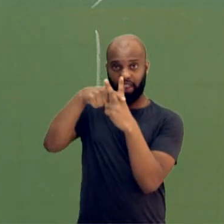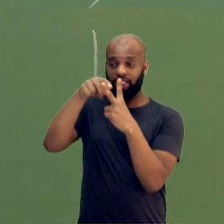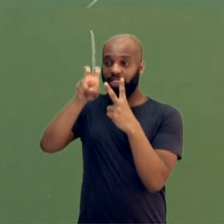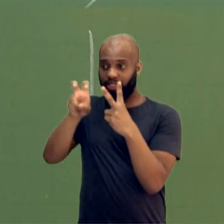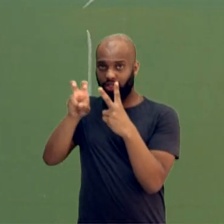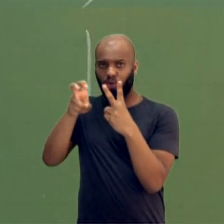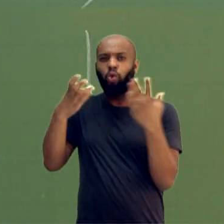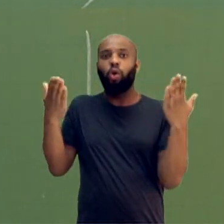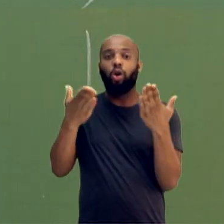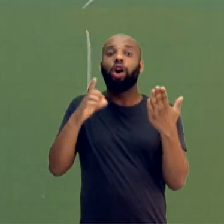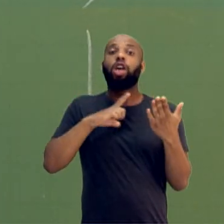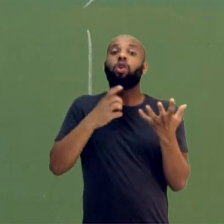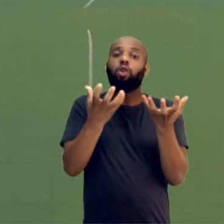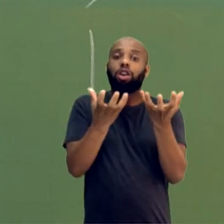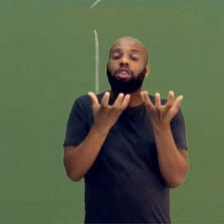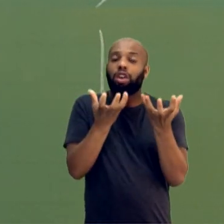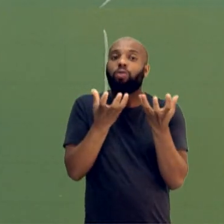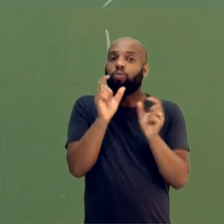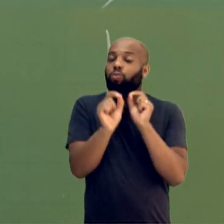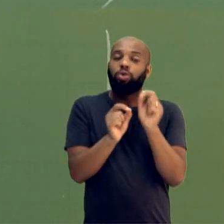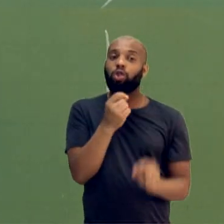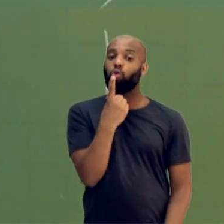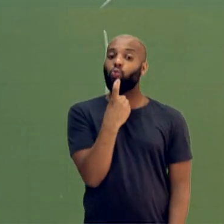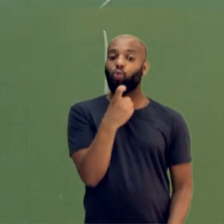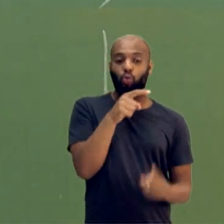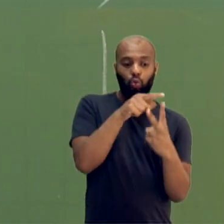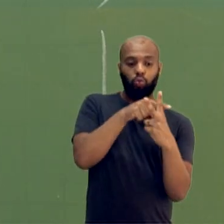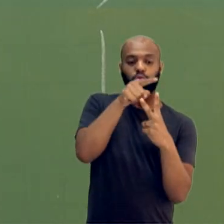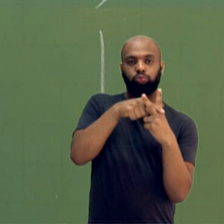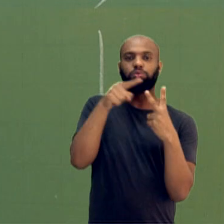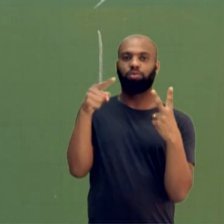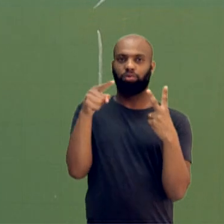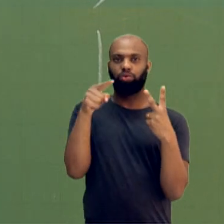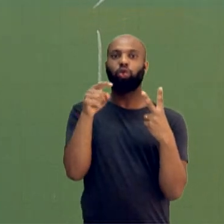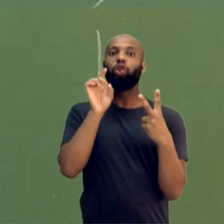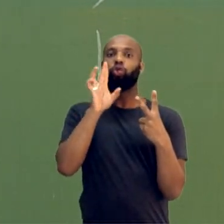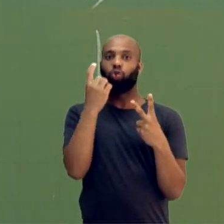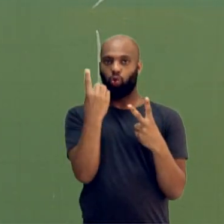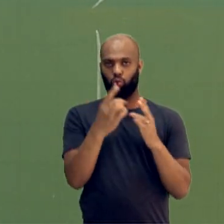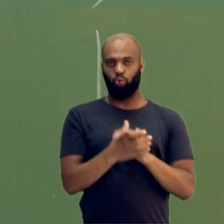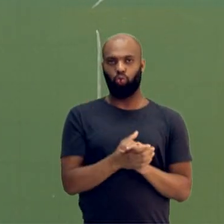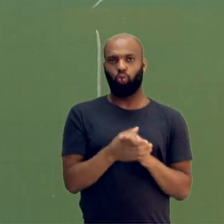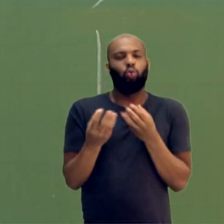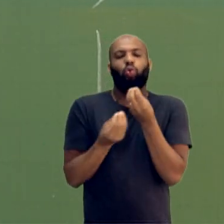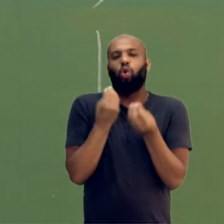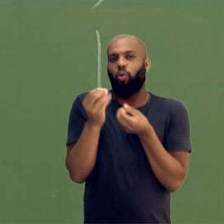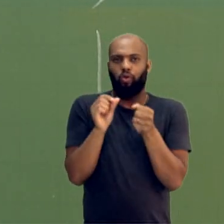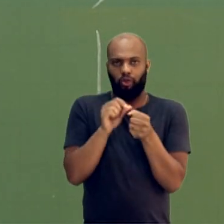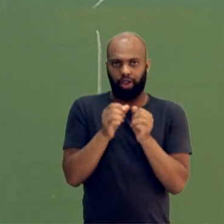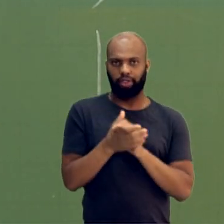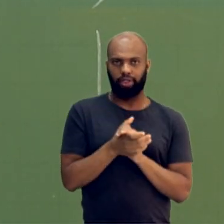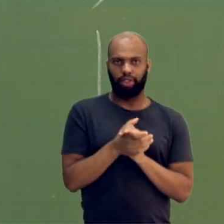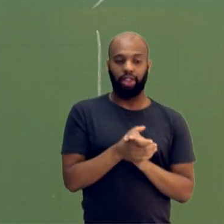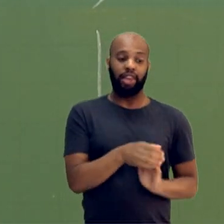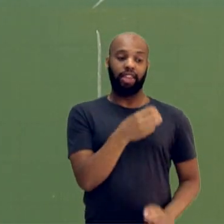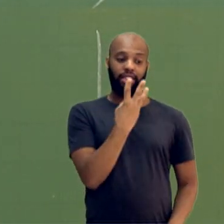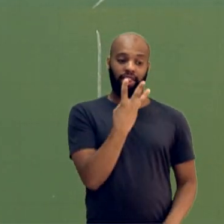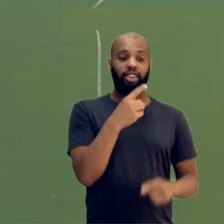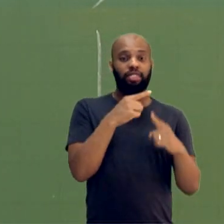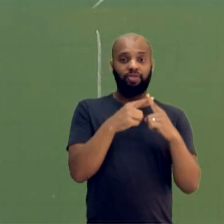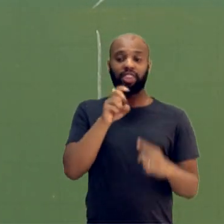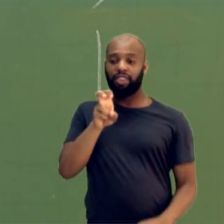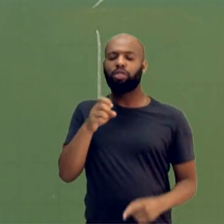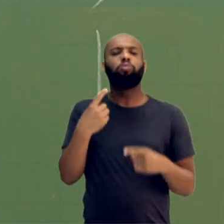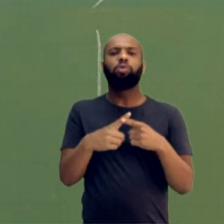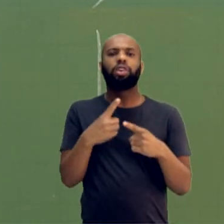vamos tornar um único radicando. Muito bem, um único radicando. O que eu vou fazer? 3 vezes 5. Por